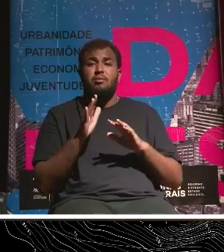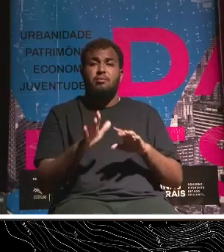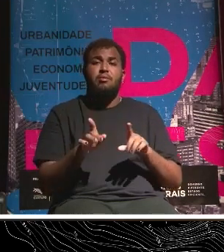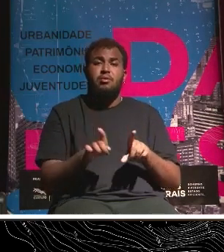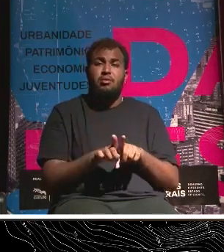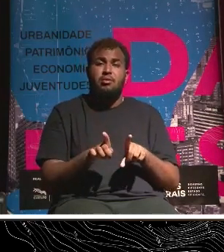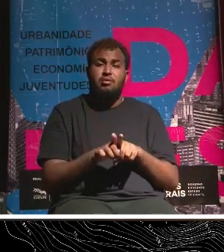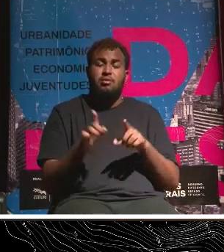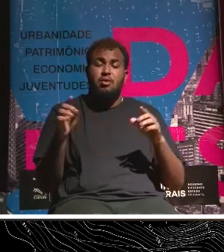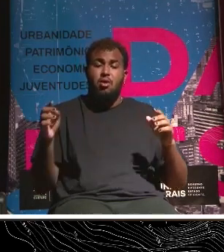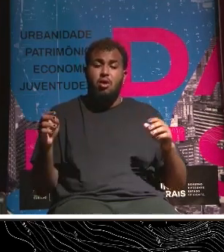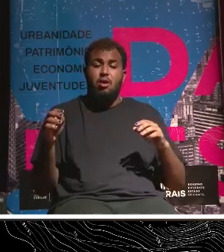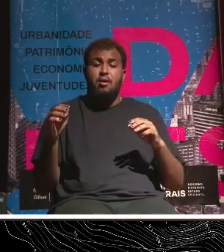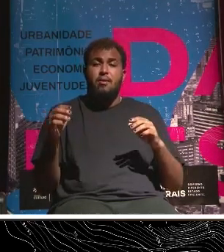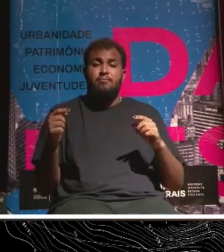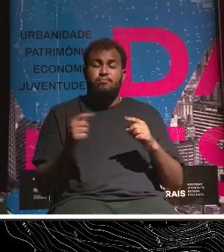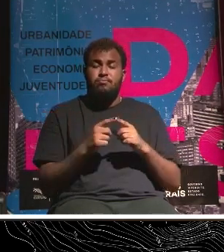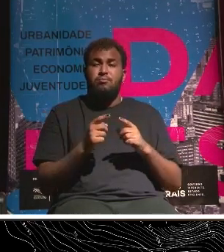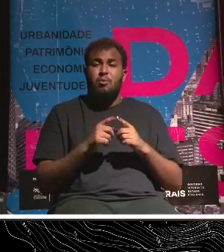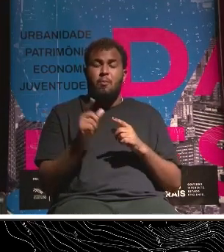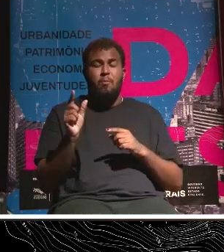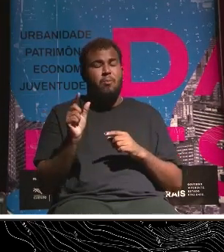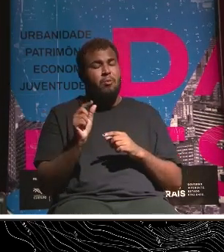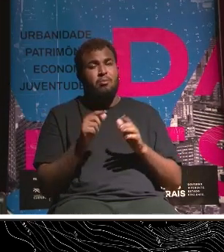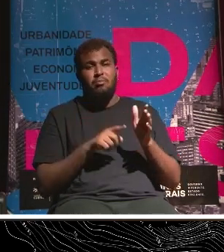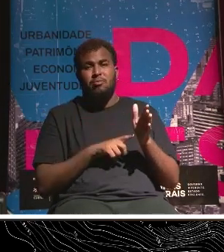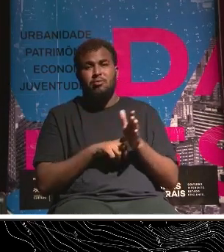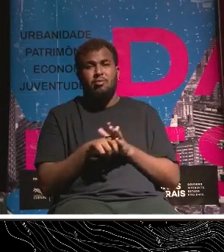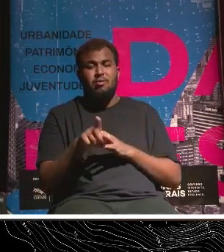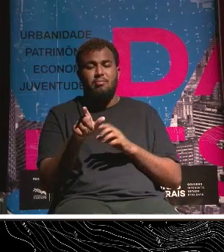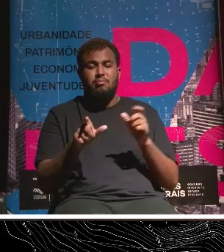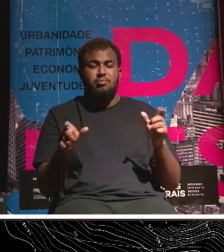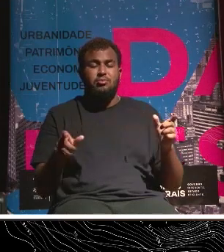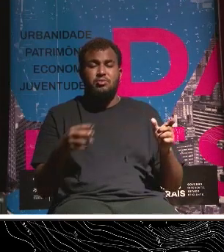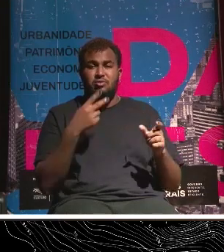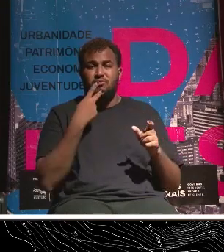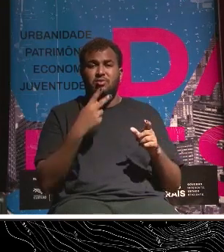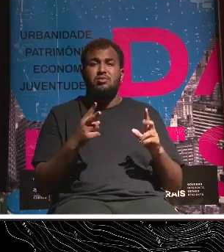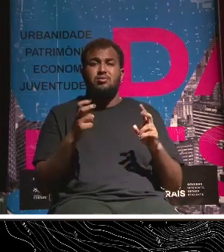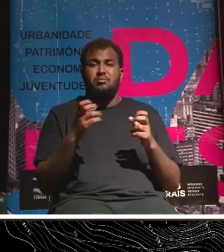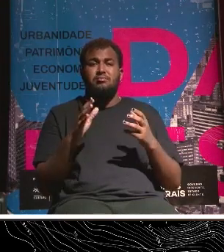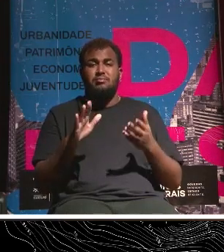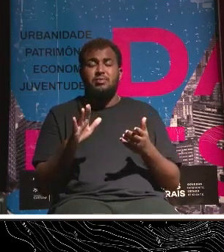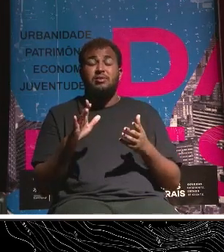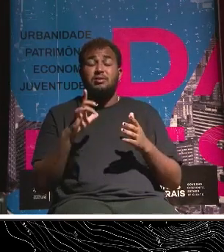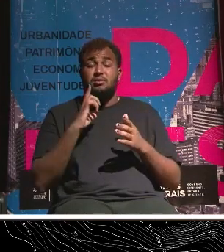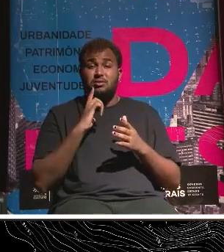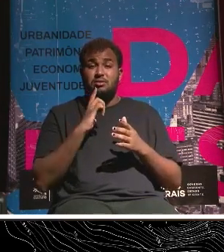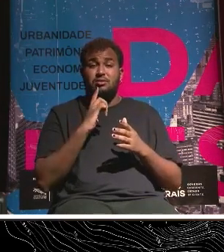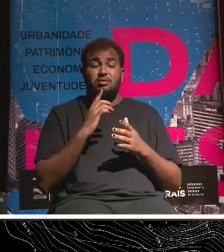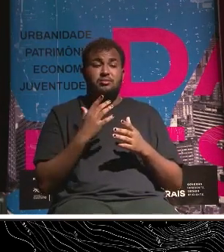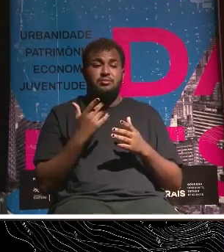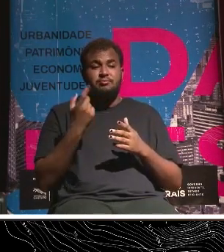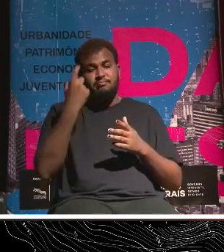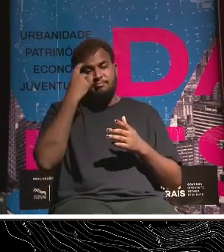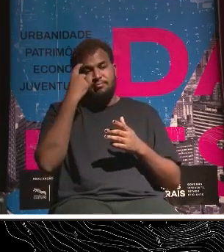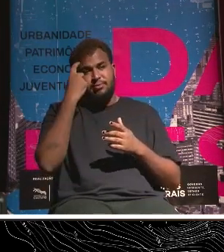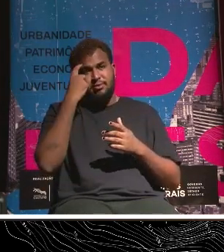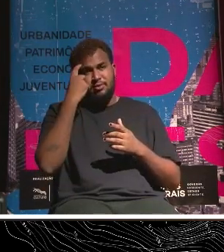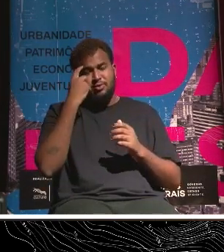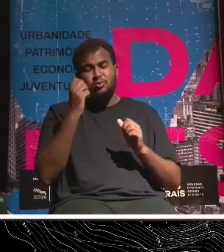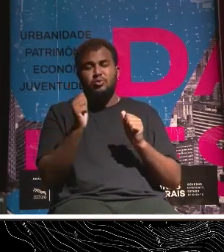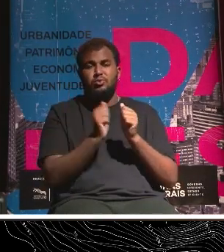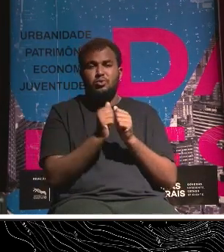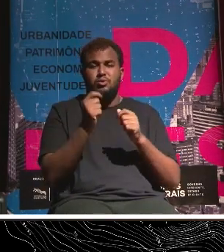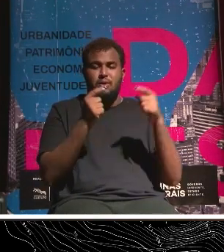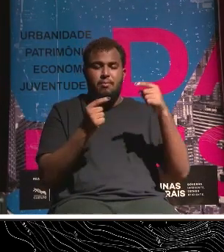norteadores, mas com pouca consulta a quem está falando. Mesmo quando a gente parte para processos de consultas públicas, e aí pensando a política pública